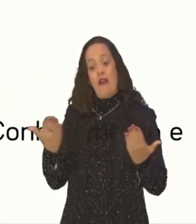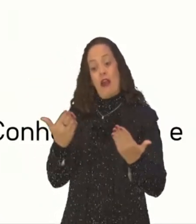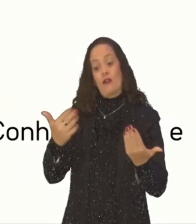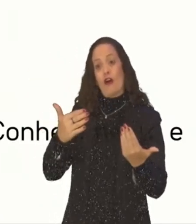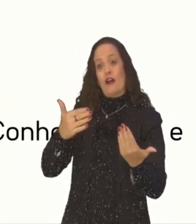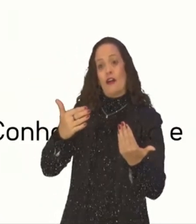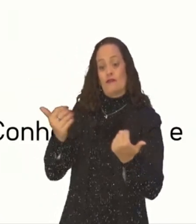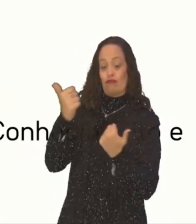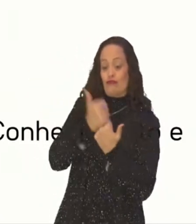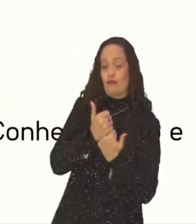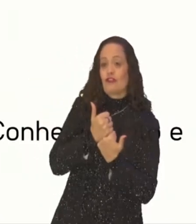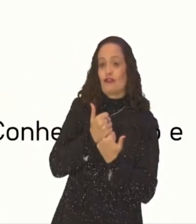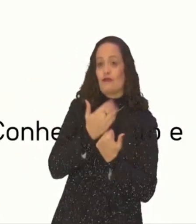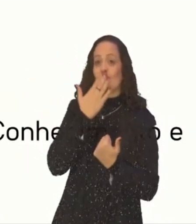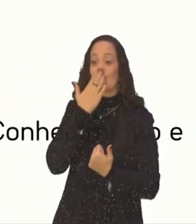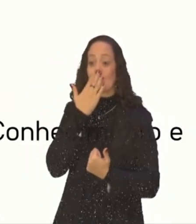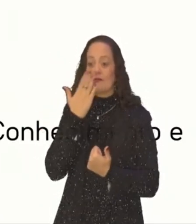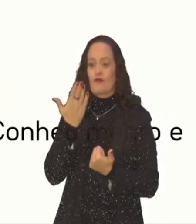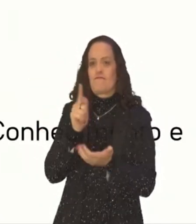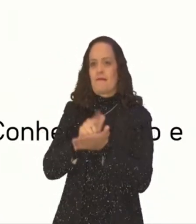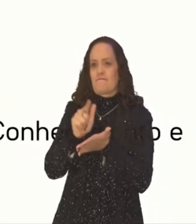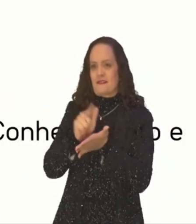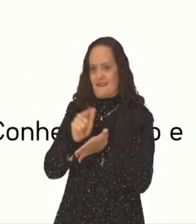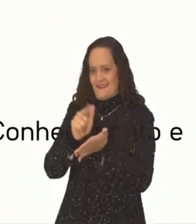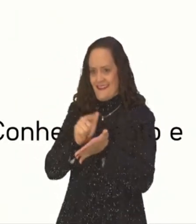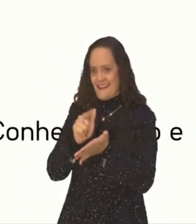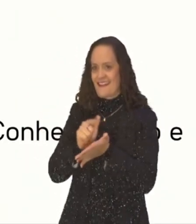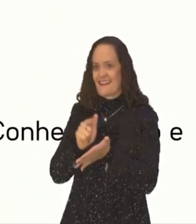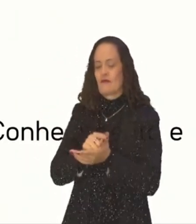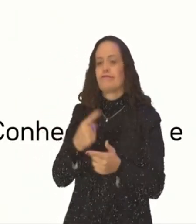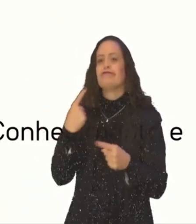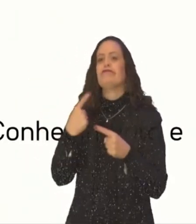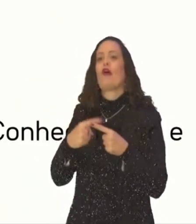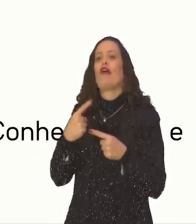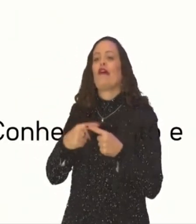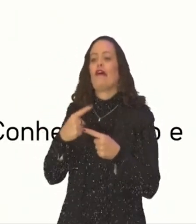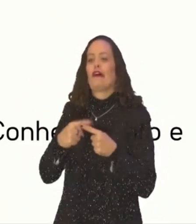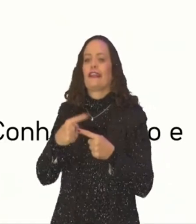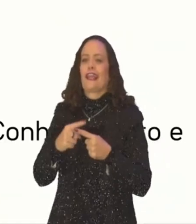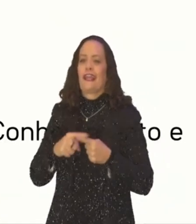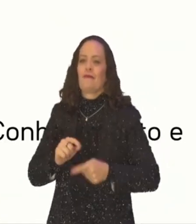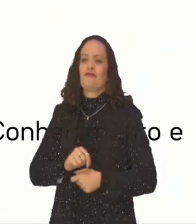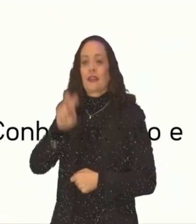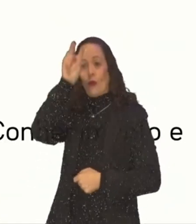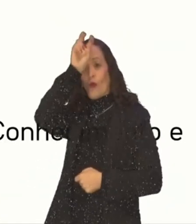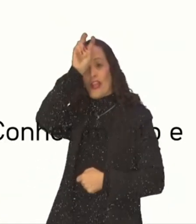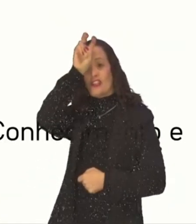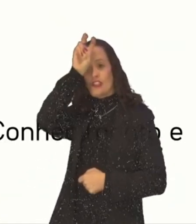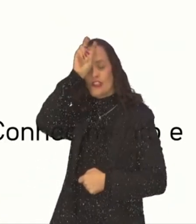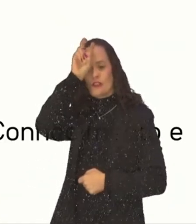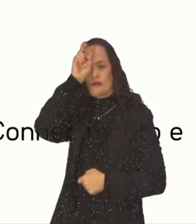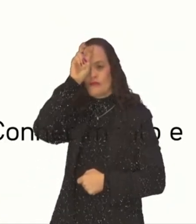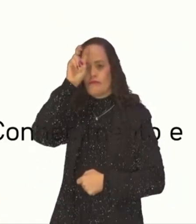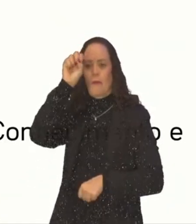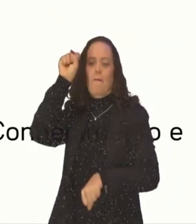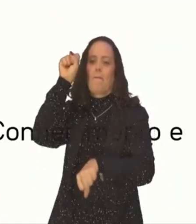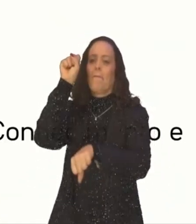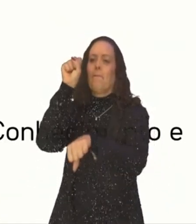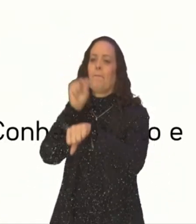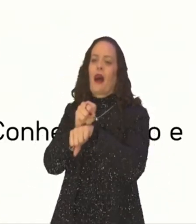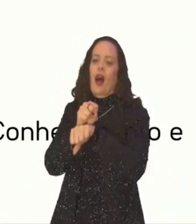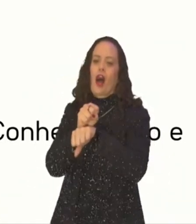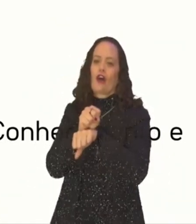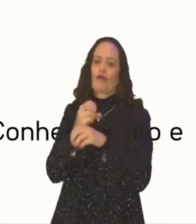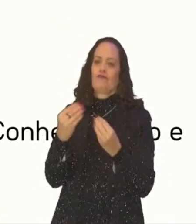substituiu o papiro, porque o Egito parou de fornecer para Roma o